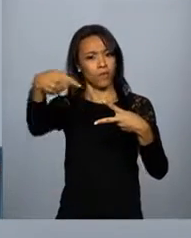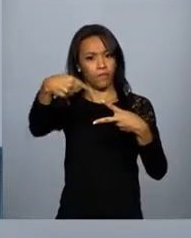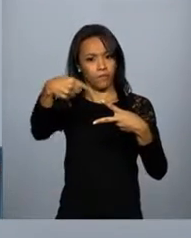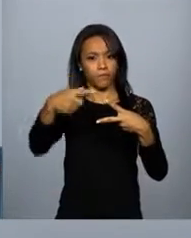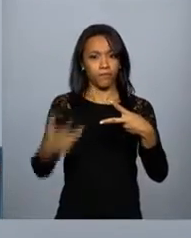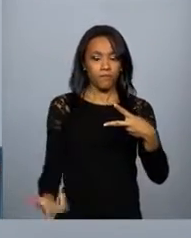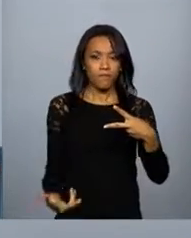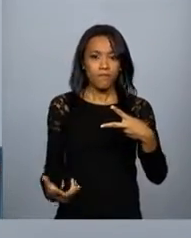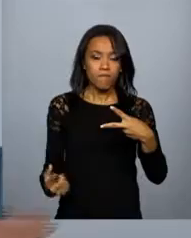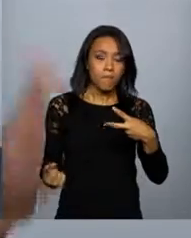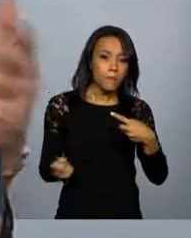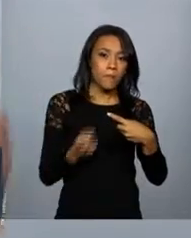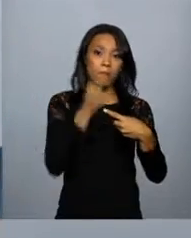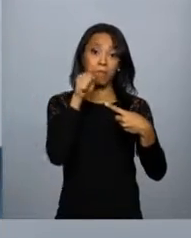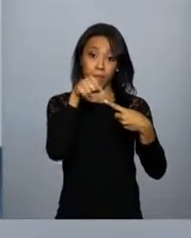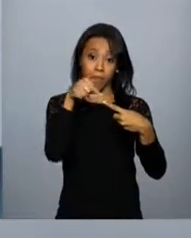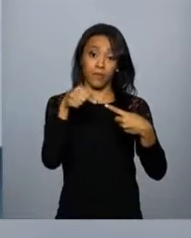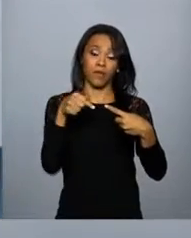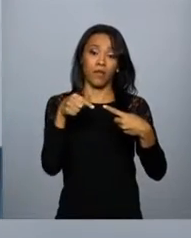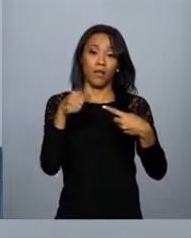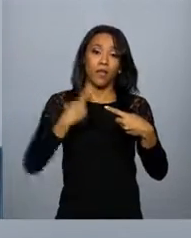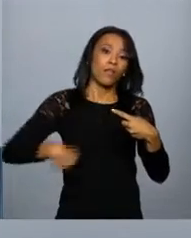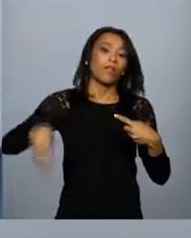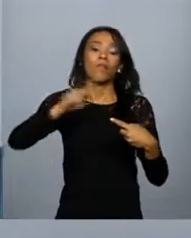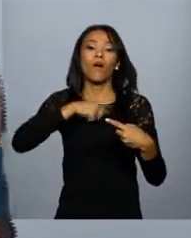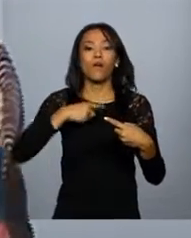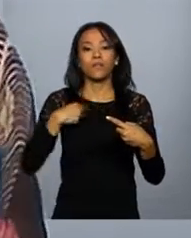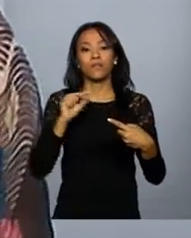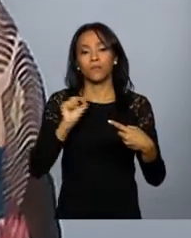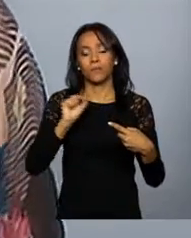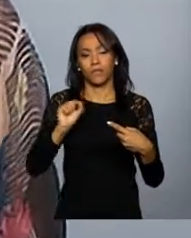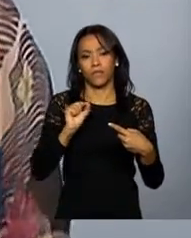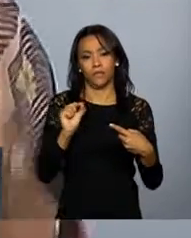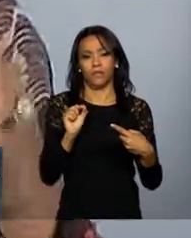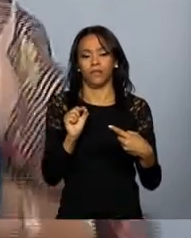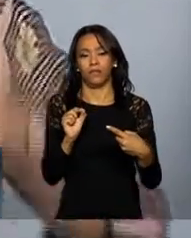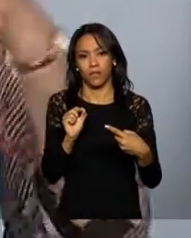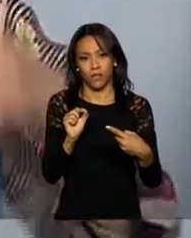A primeira é que nós estamos buscando